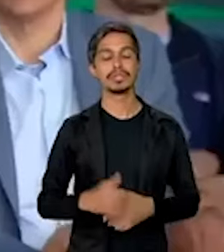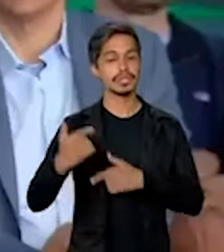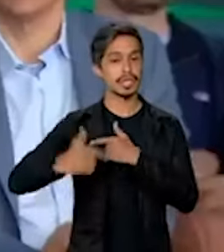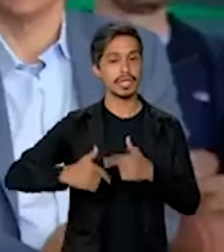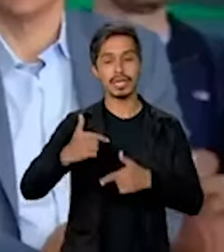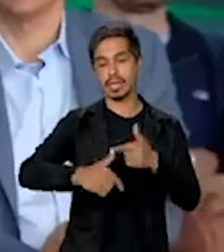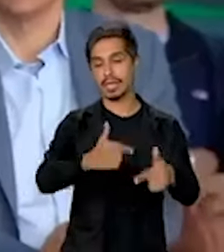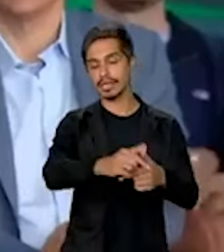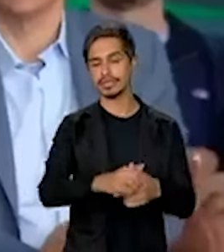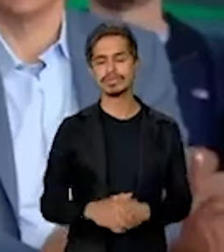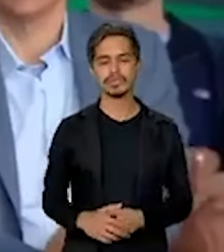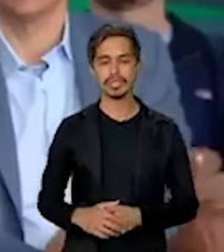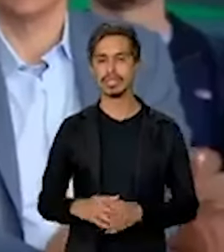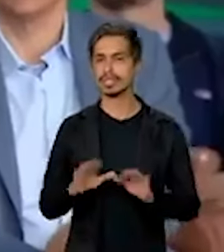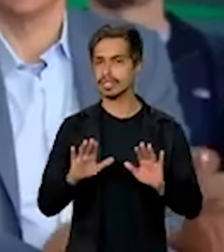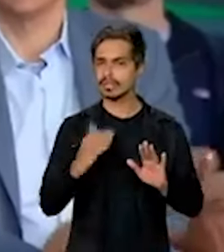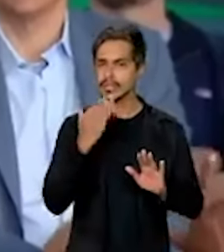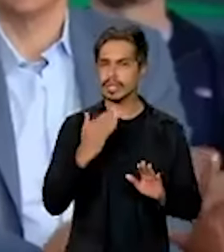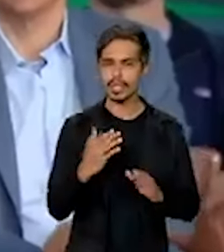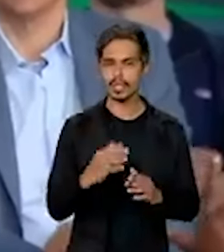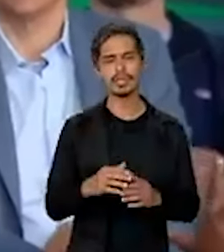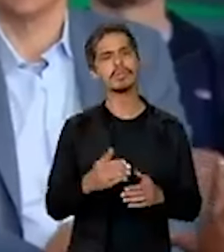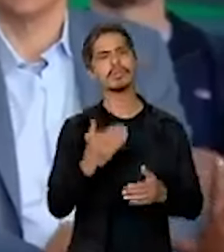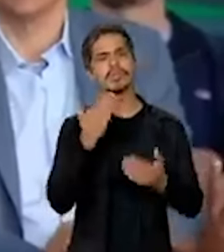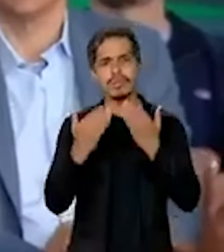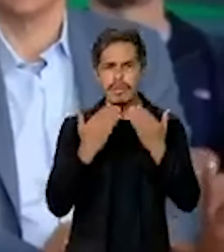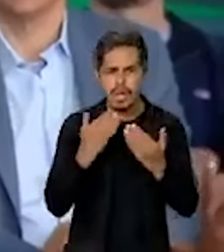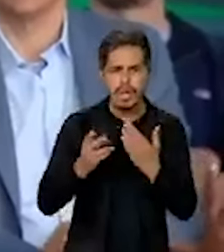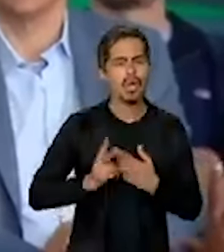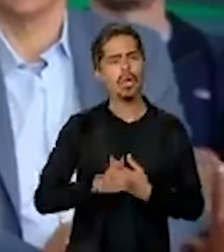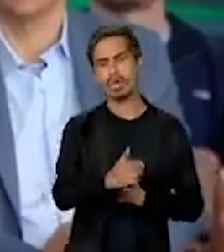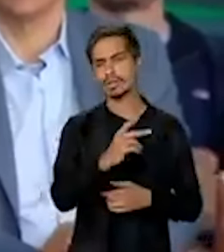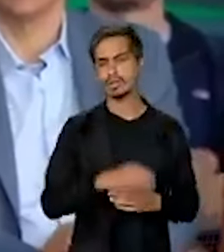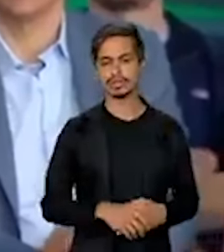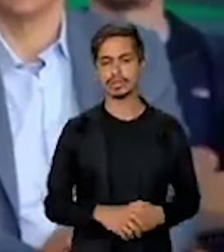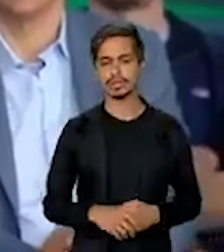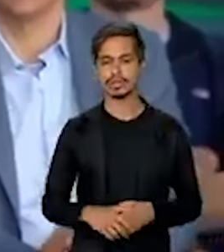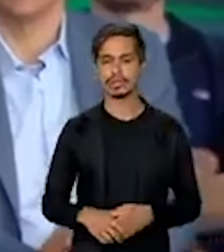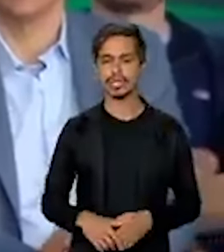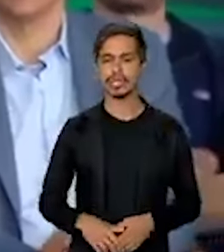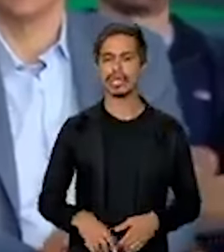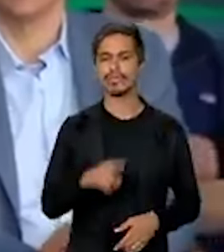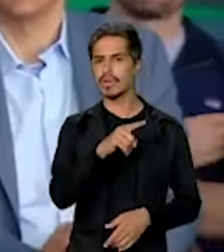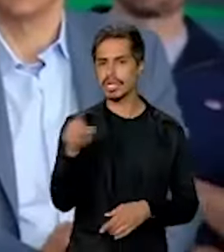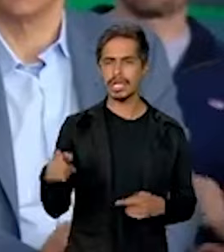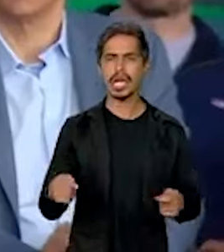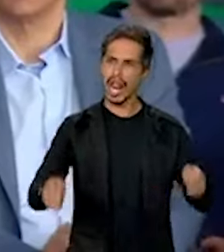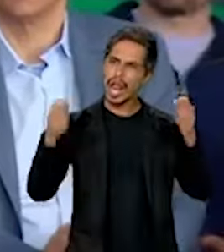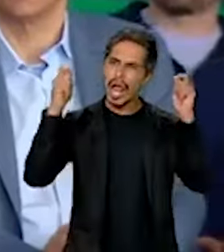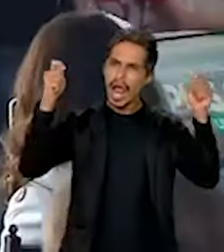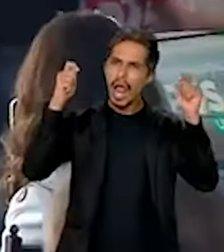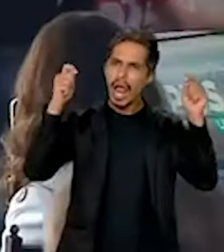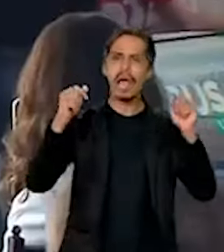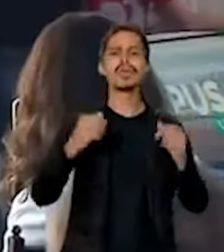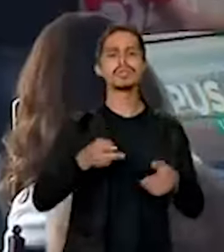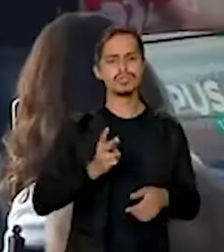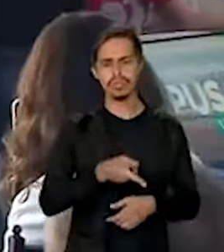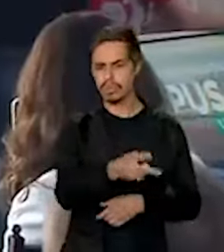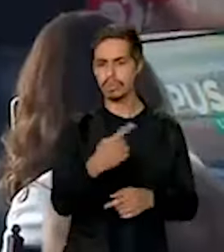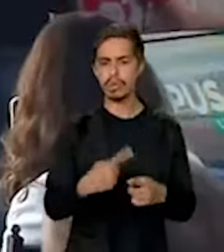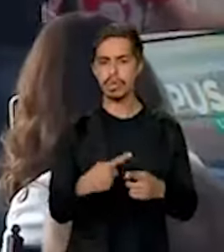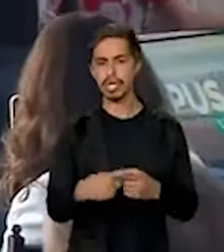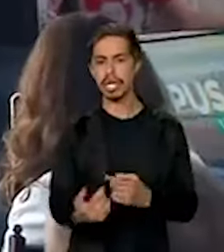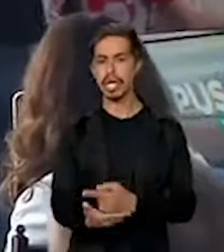vocês, por favor, não pare de reivindicar. Não pare de levantar o cartaz de vocês, porque isso é